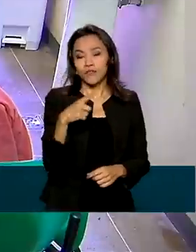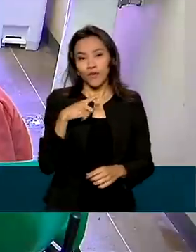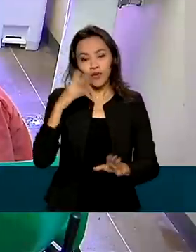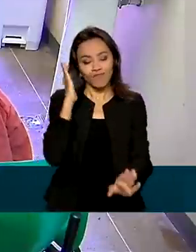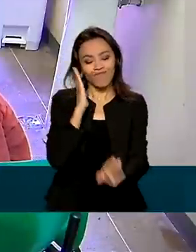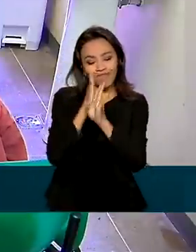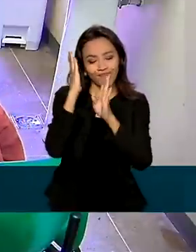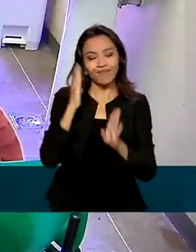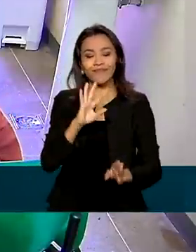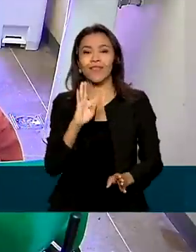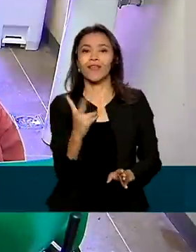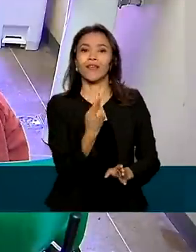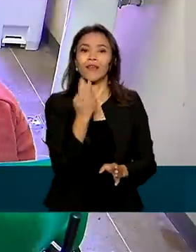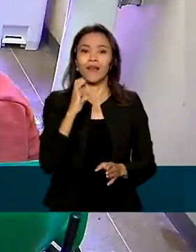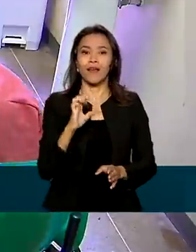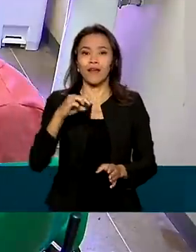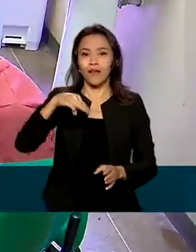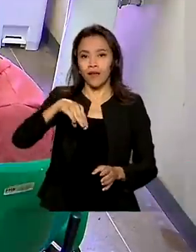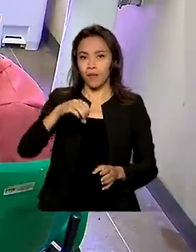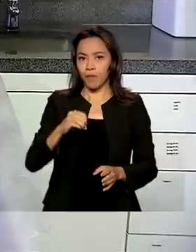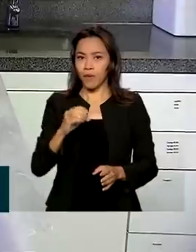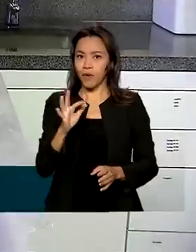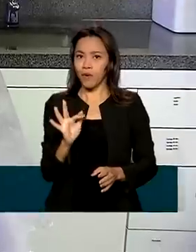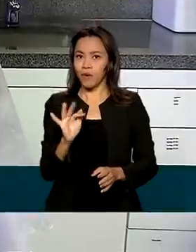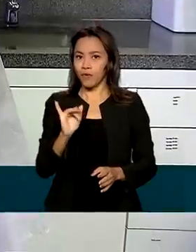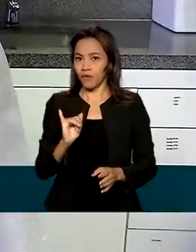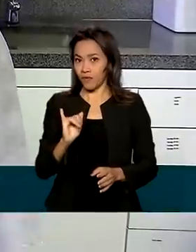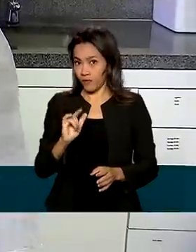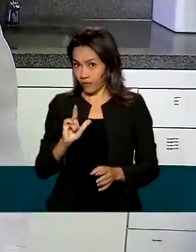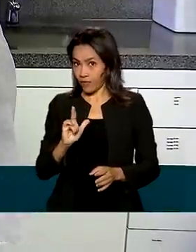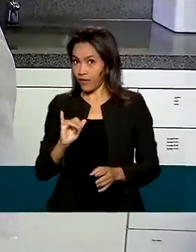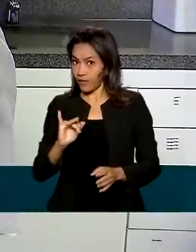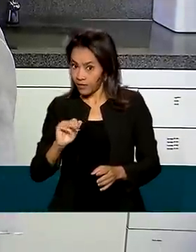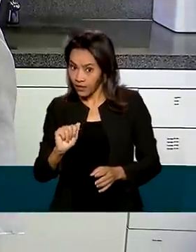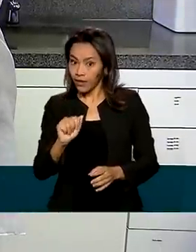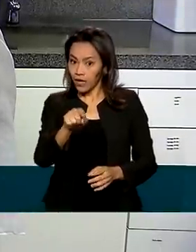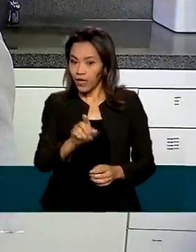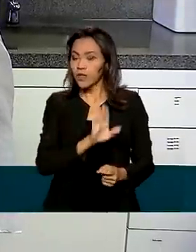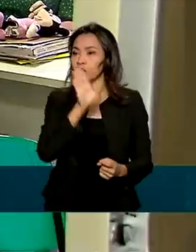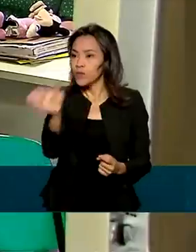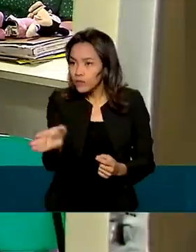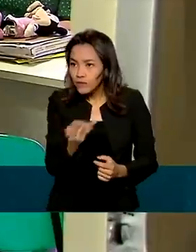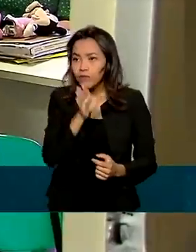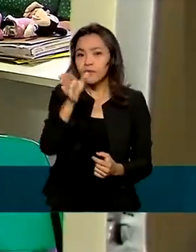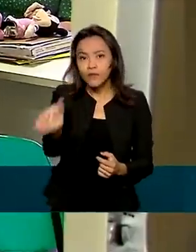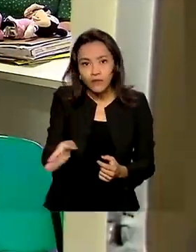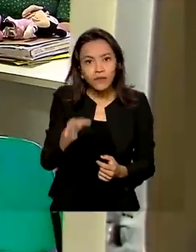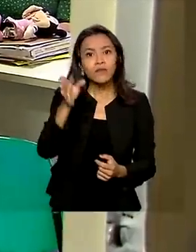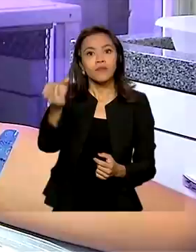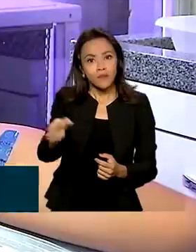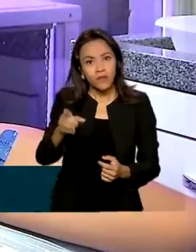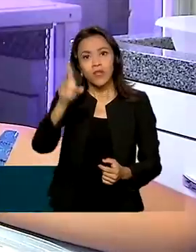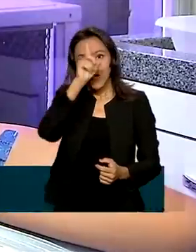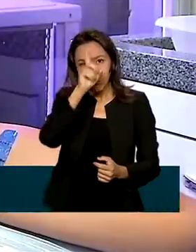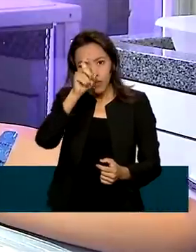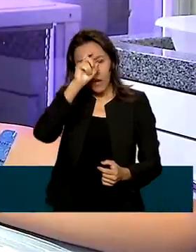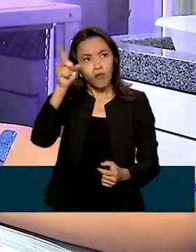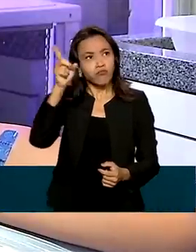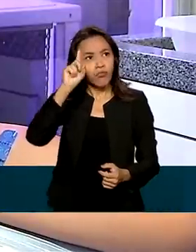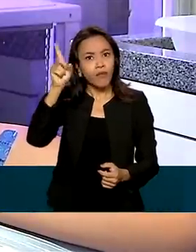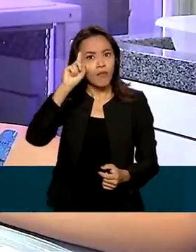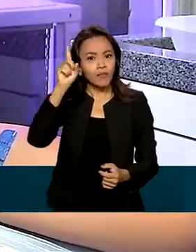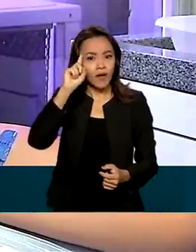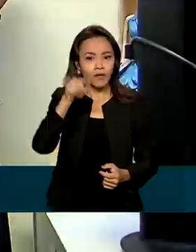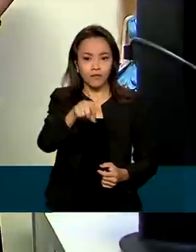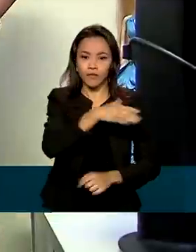com hemofilia nos primeiros anos de vida. Desde então, as idas ao hospital viraram rotina. Eu ajudo ele, ele me